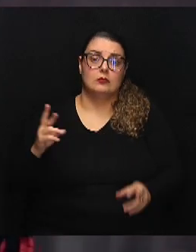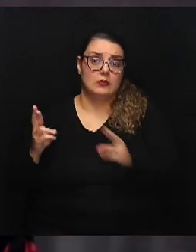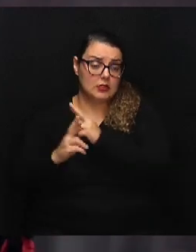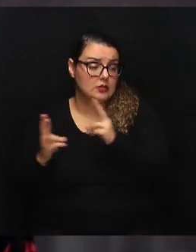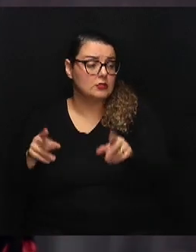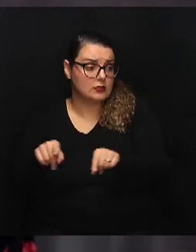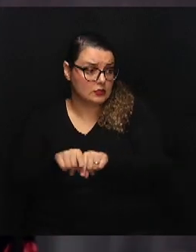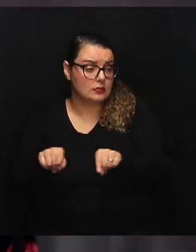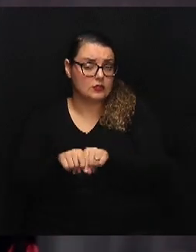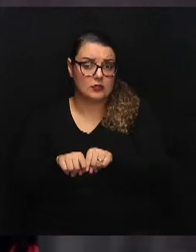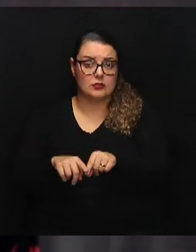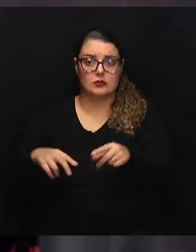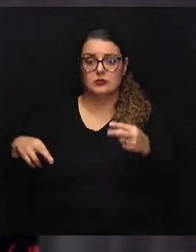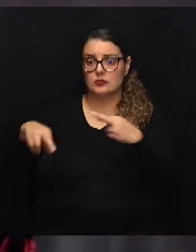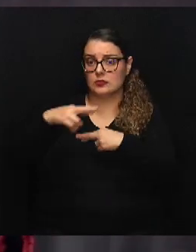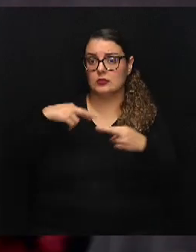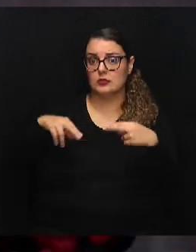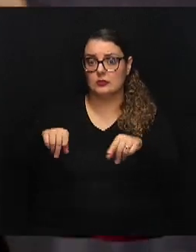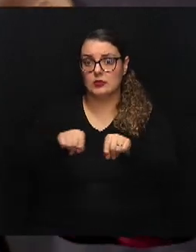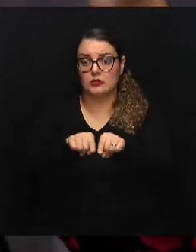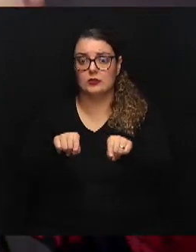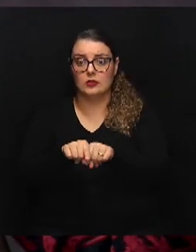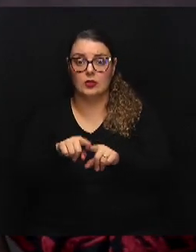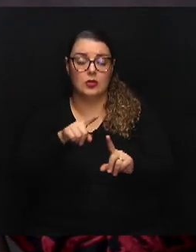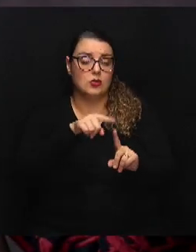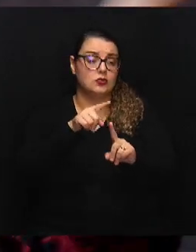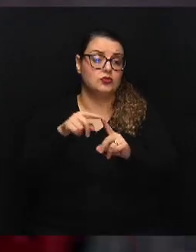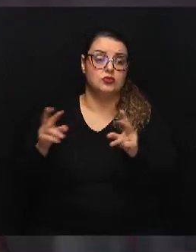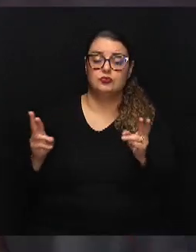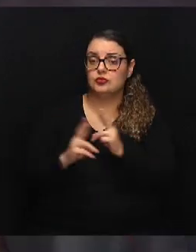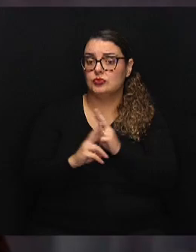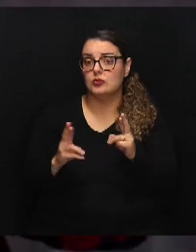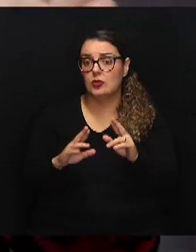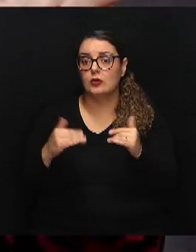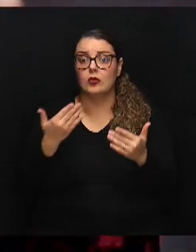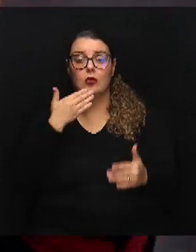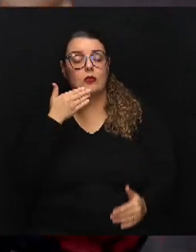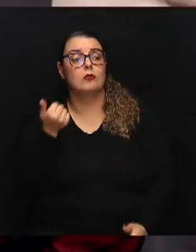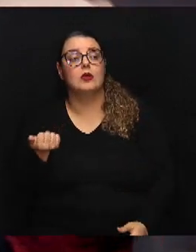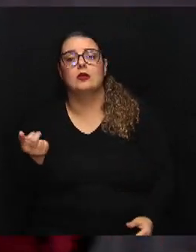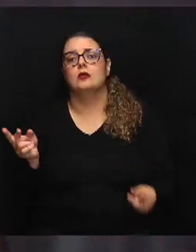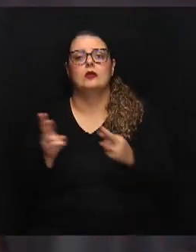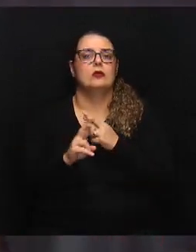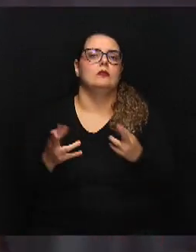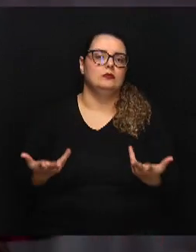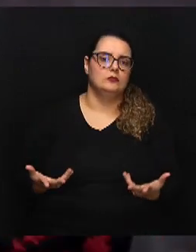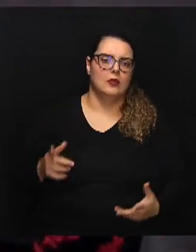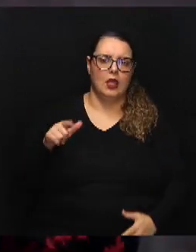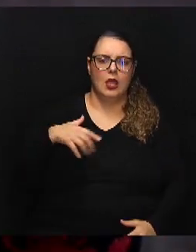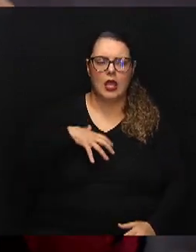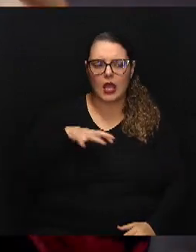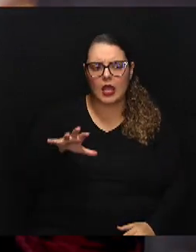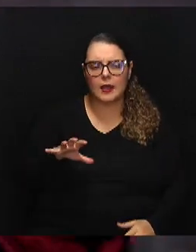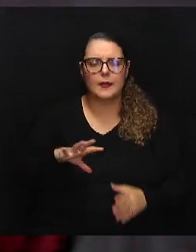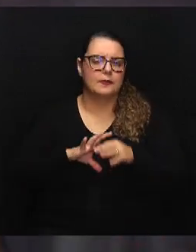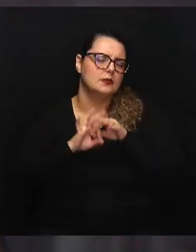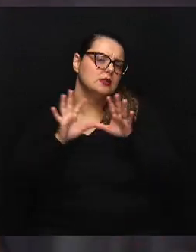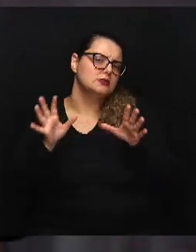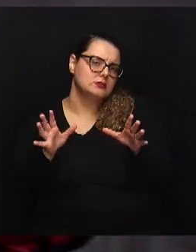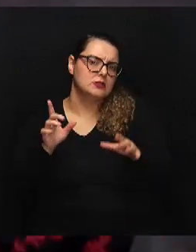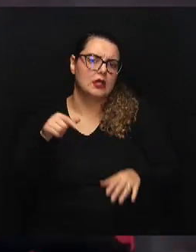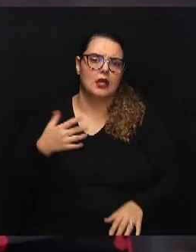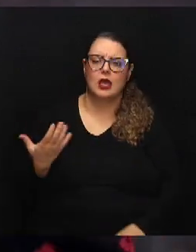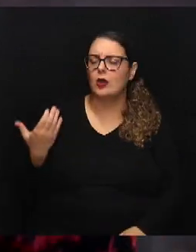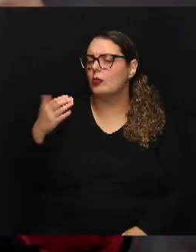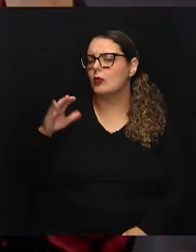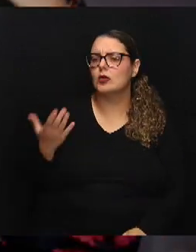nos relacionamentos, né, assim, o tipo de relacionamento, qual é o melhor relacionamento? É realmente ser mais livre? É realmente